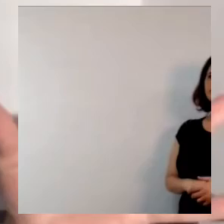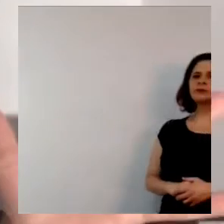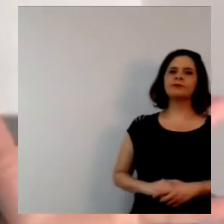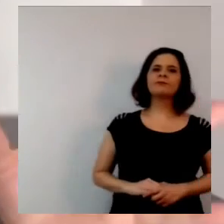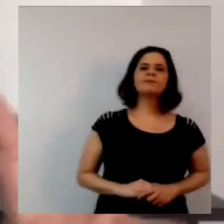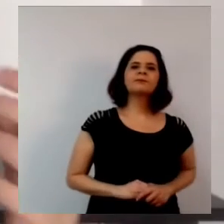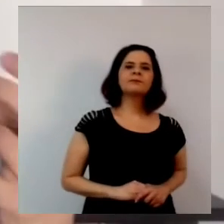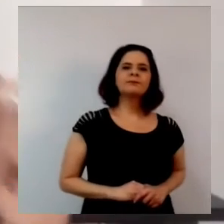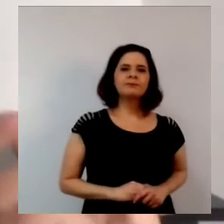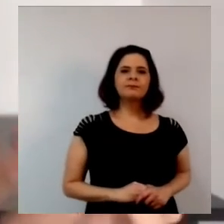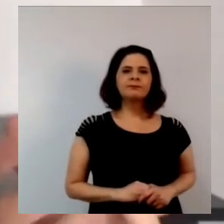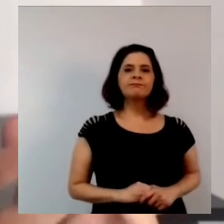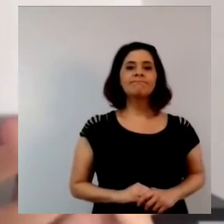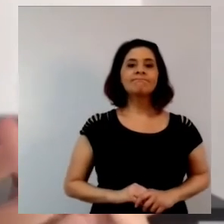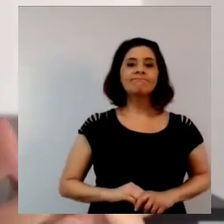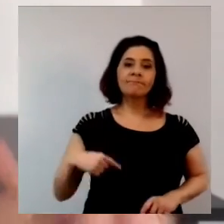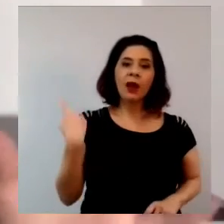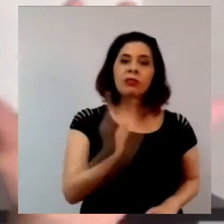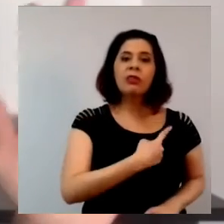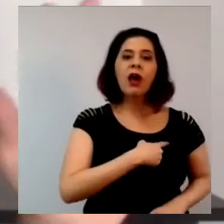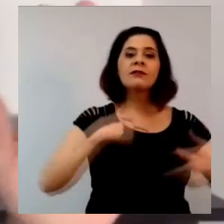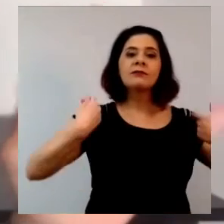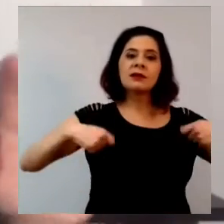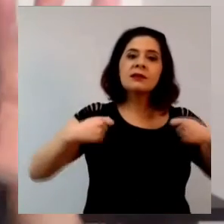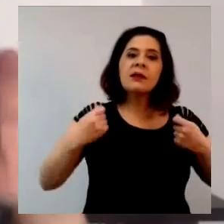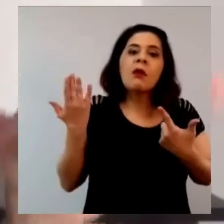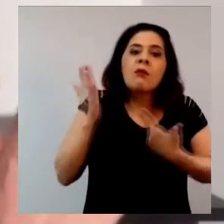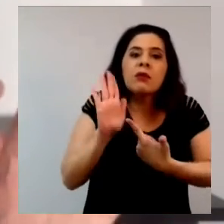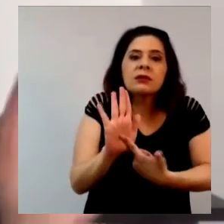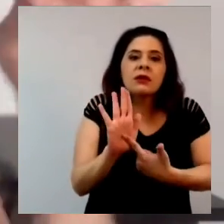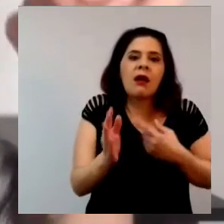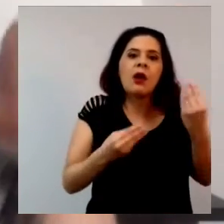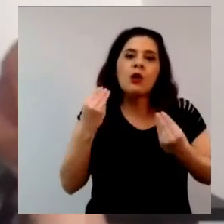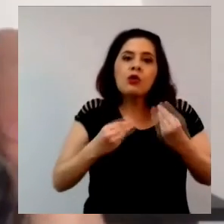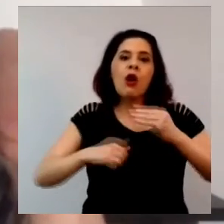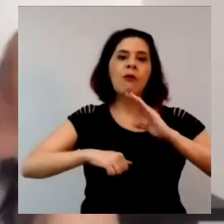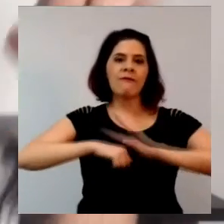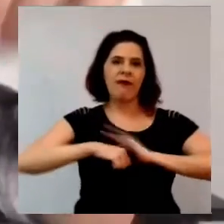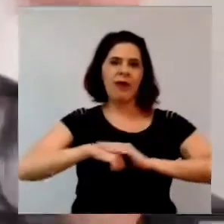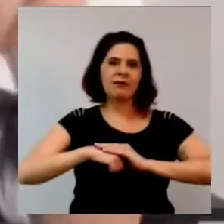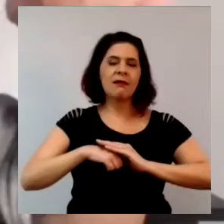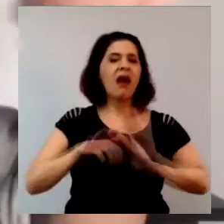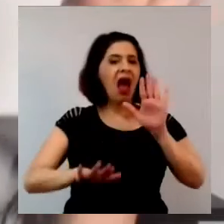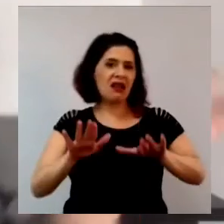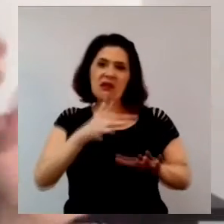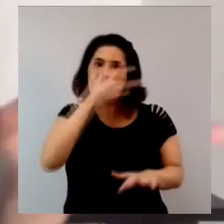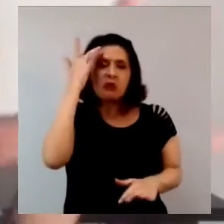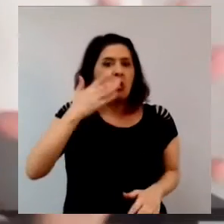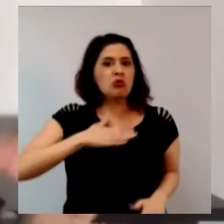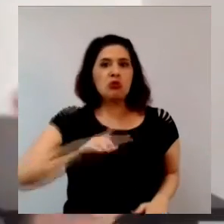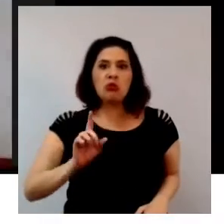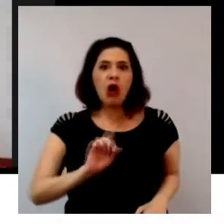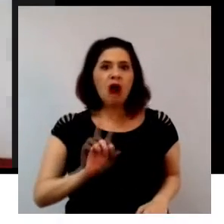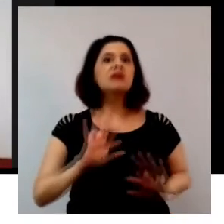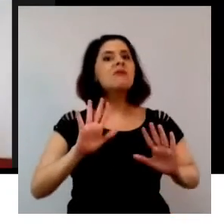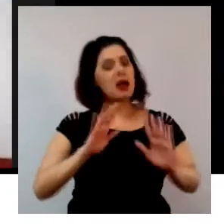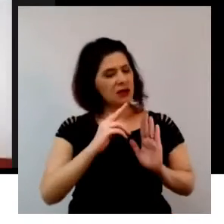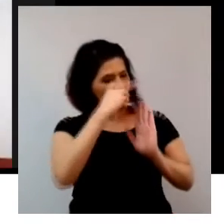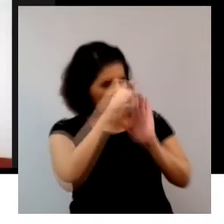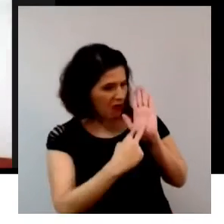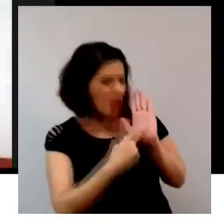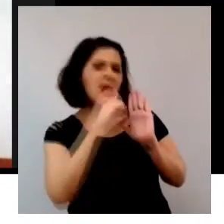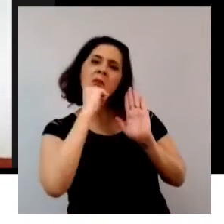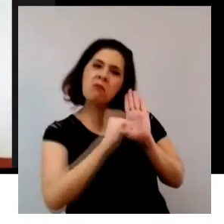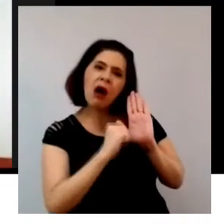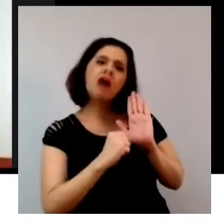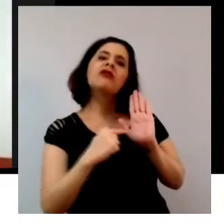assim, tá? Você pode até não gostar, mas olha aqui, pode ver tudo, pode inspecionar, tá limpinho, tá bem cuidado, sabe?